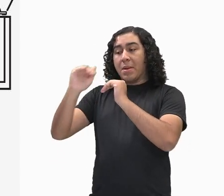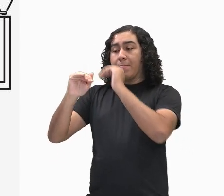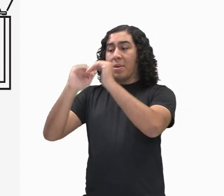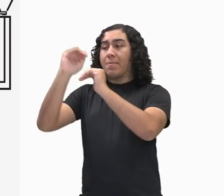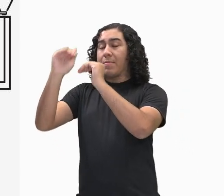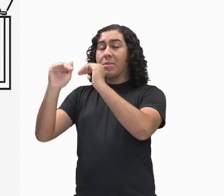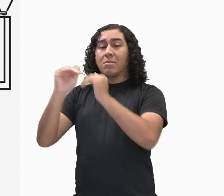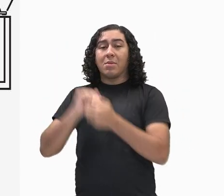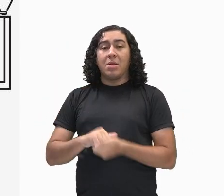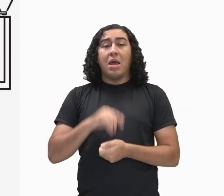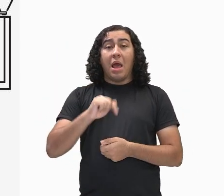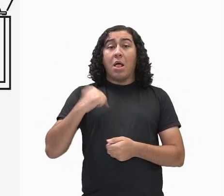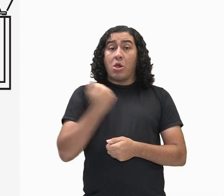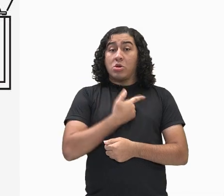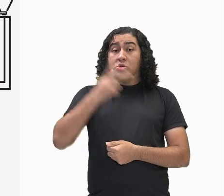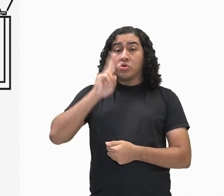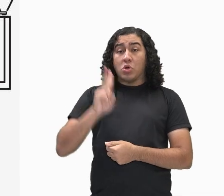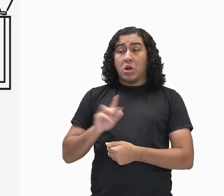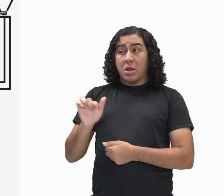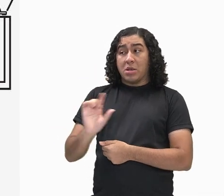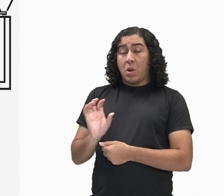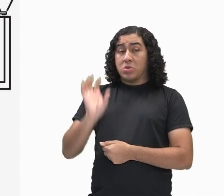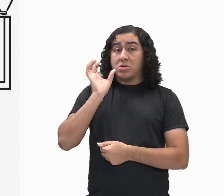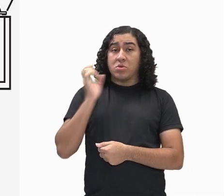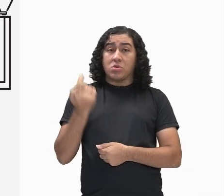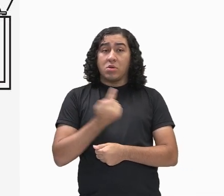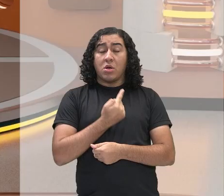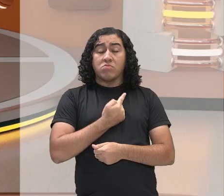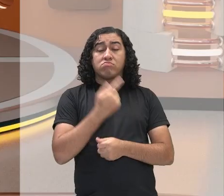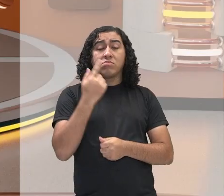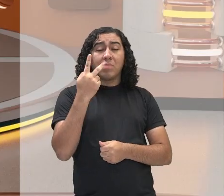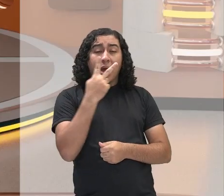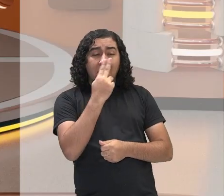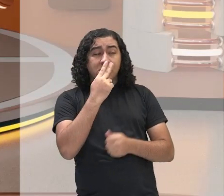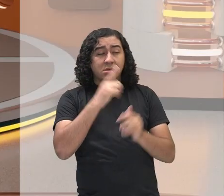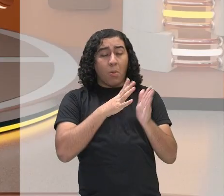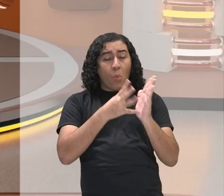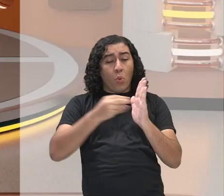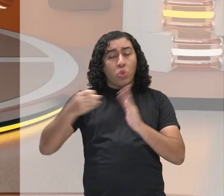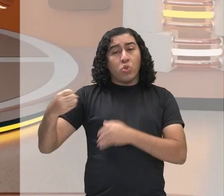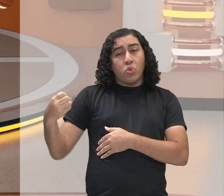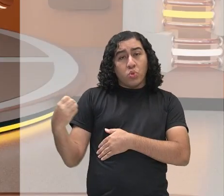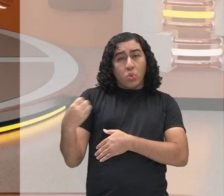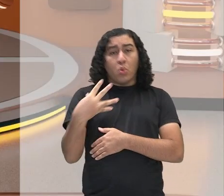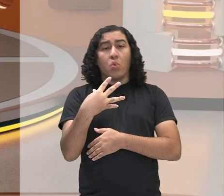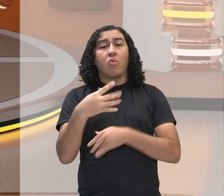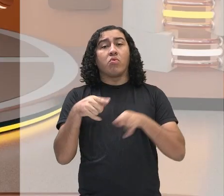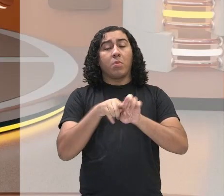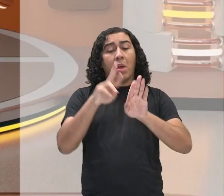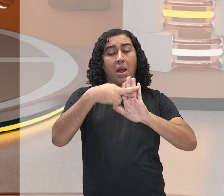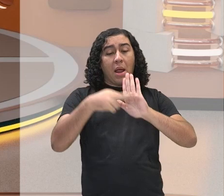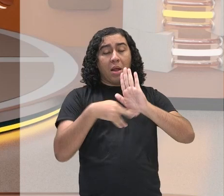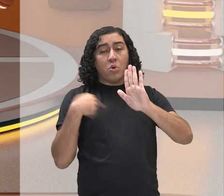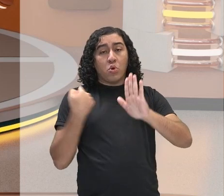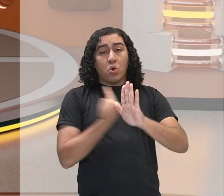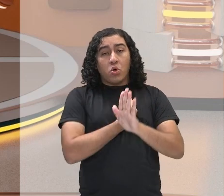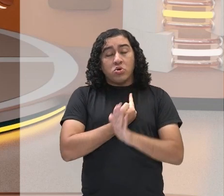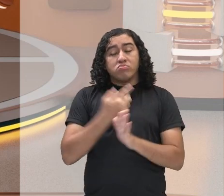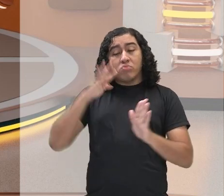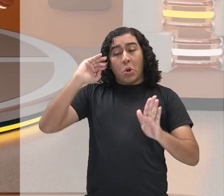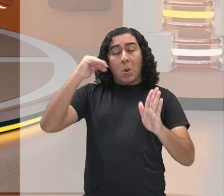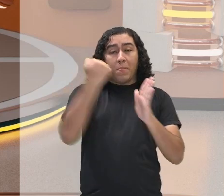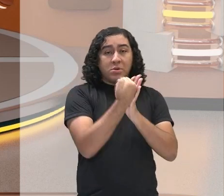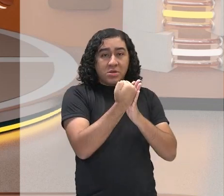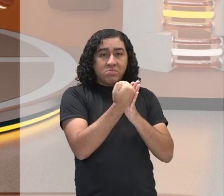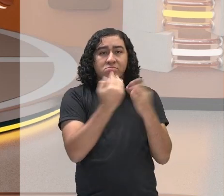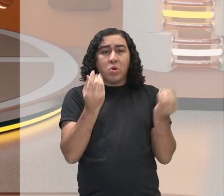momento dessa nossa história, a gente foi criando modelos, criando padrões que nós fomos seguindo, maneiras